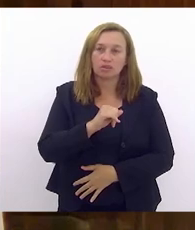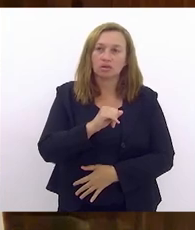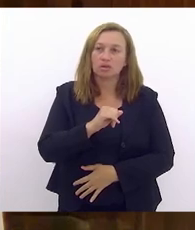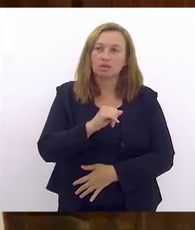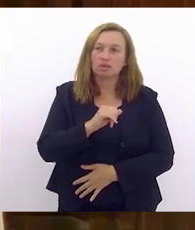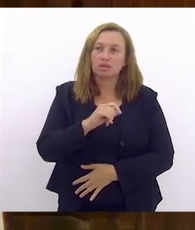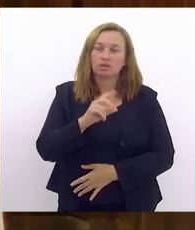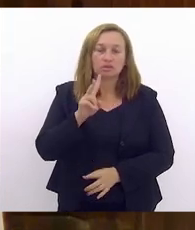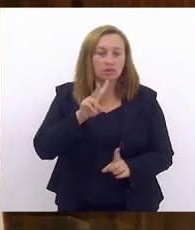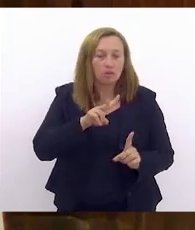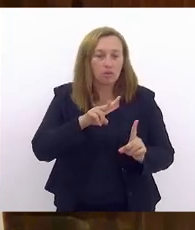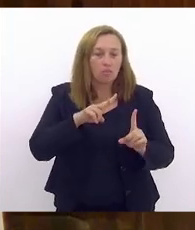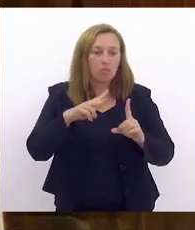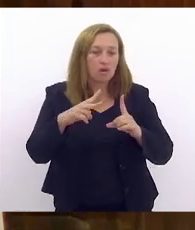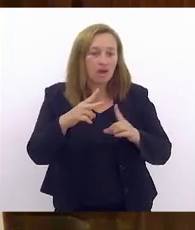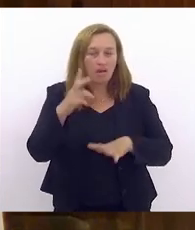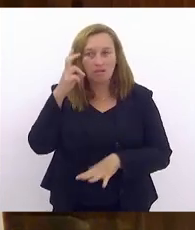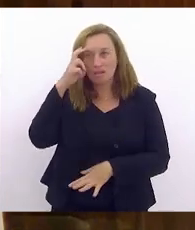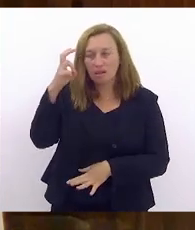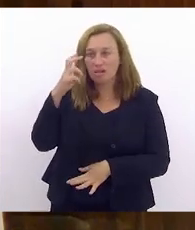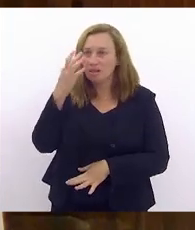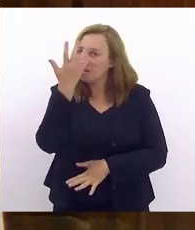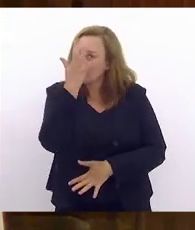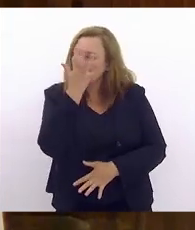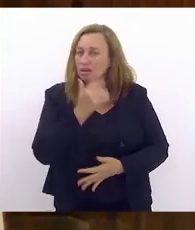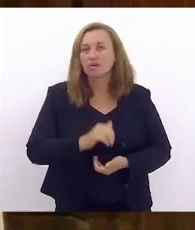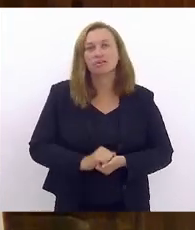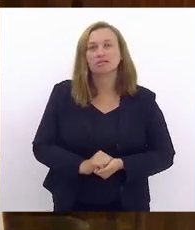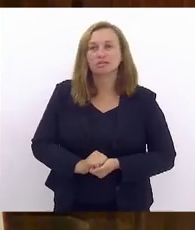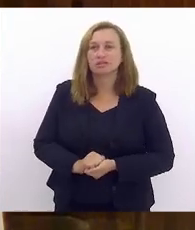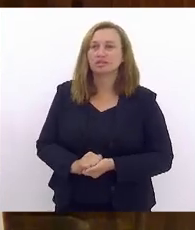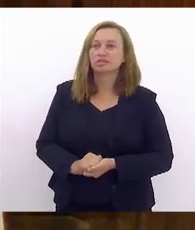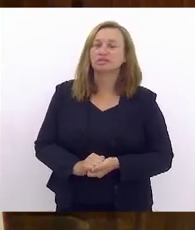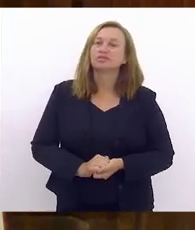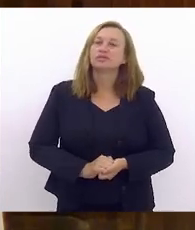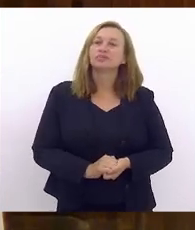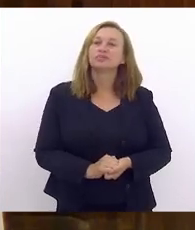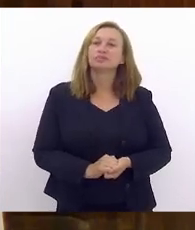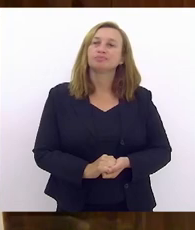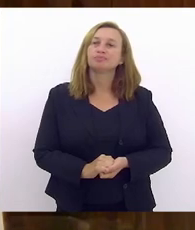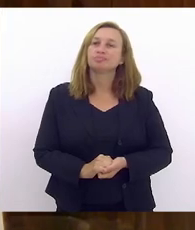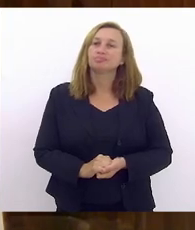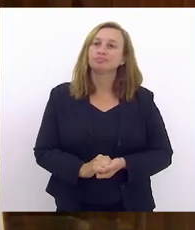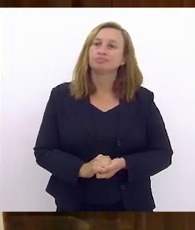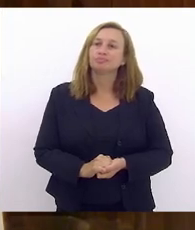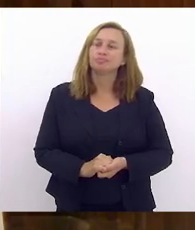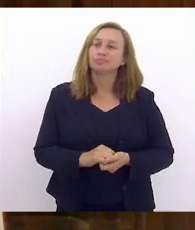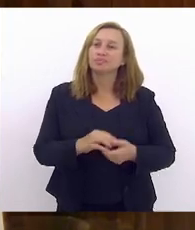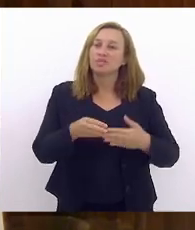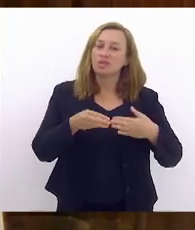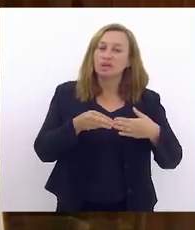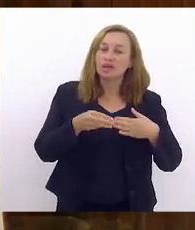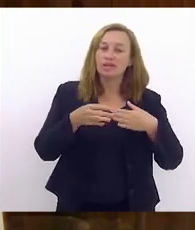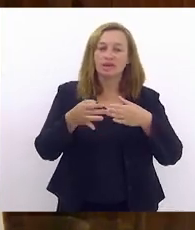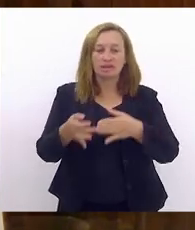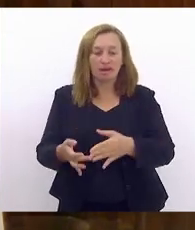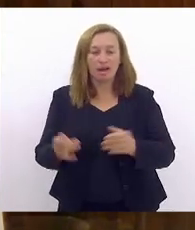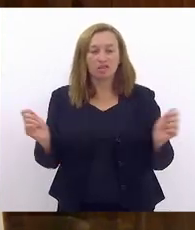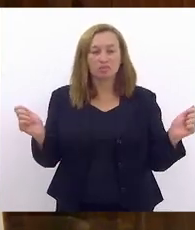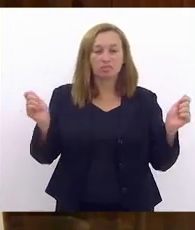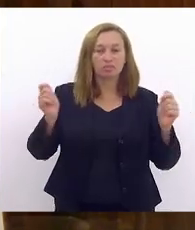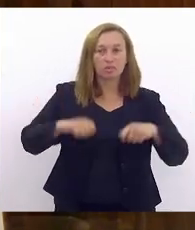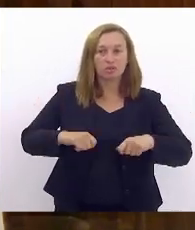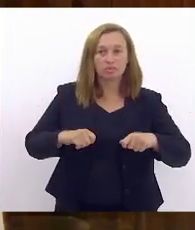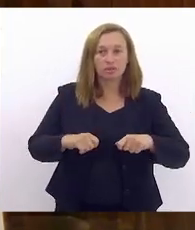olhar muito inteligente para o Carnaval, muito inteligente para dar direção para as possibilidades da